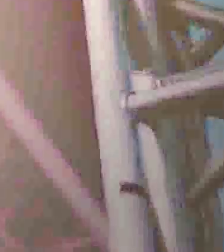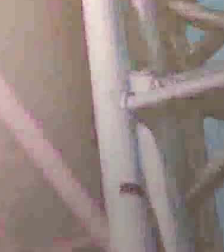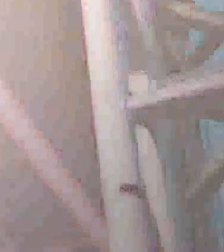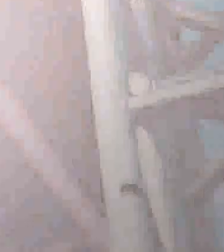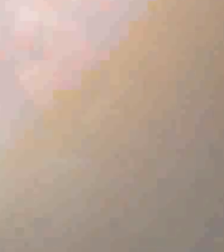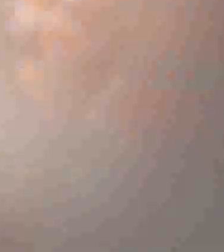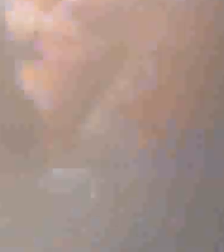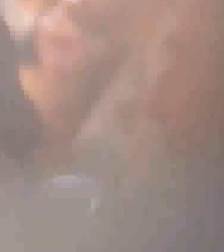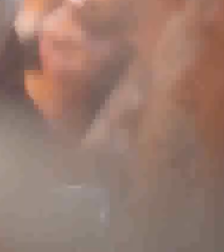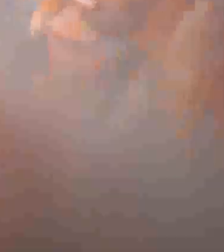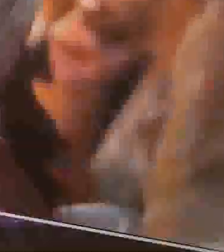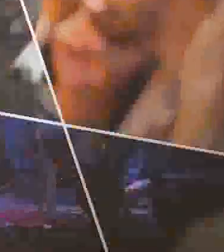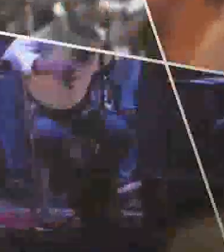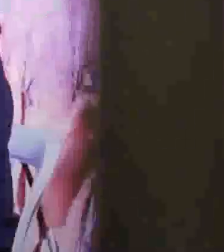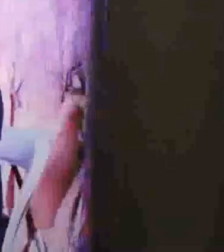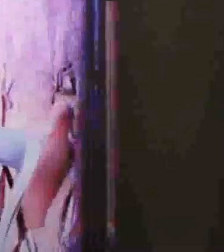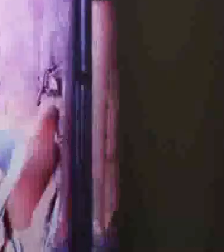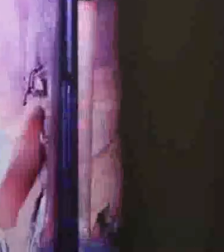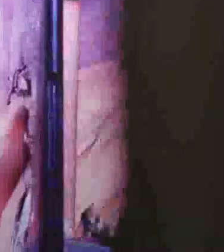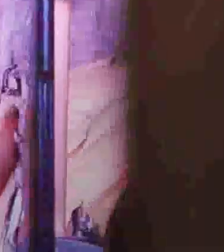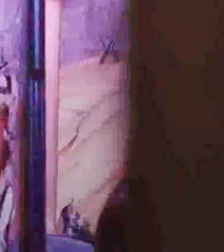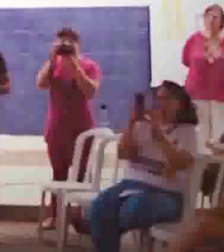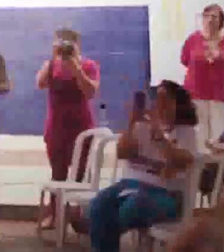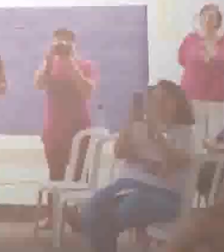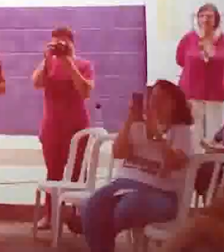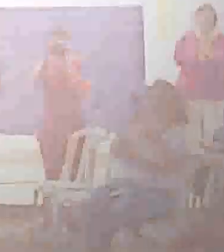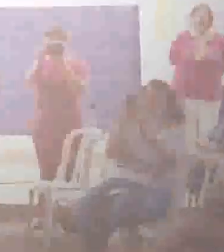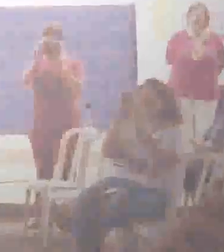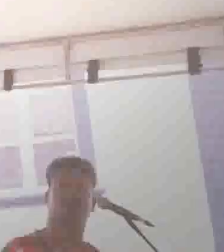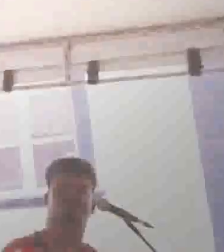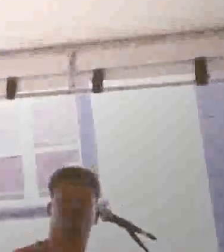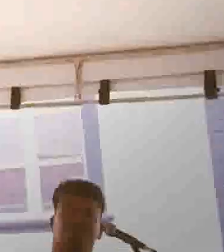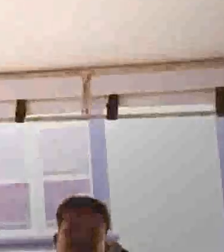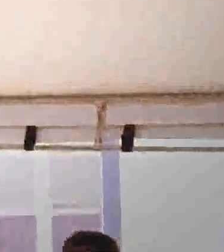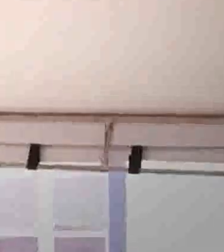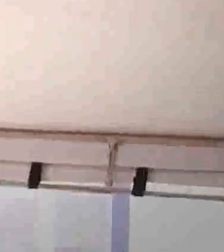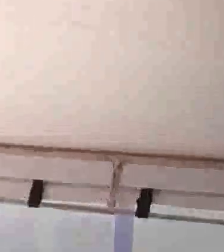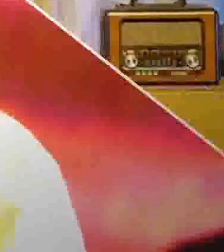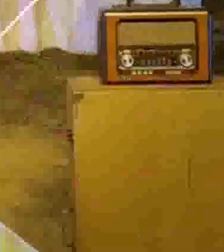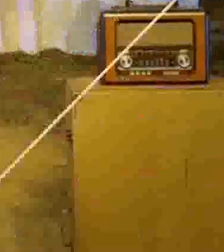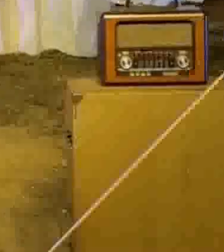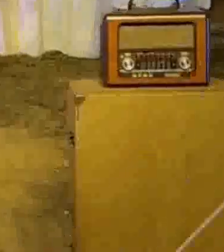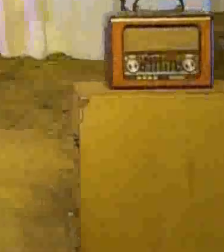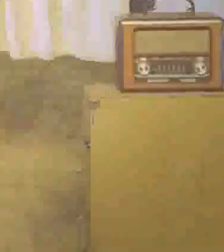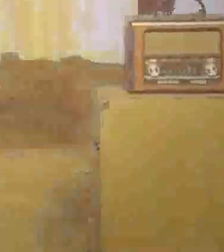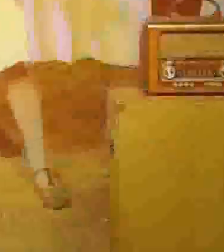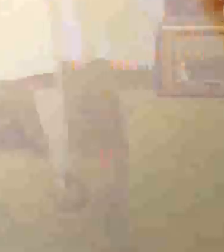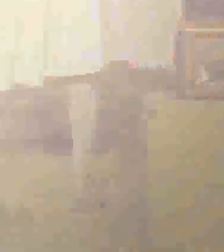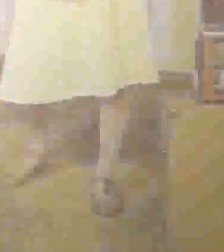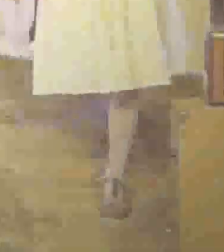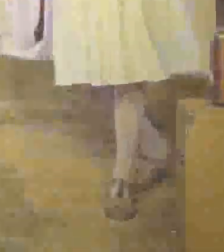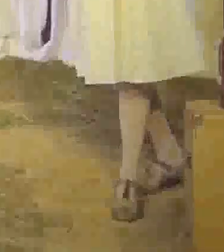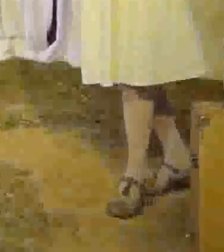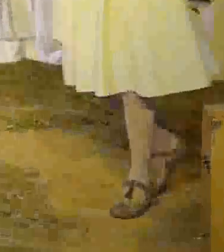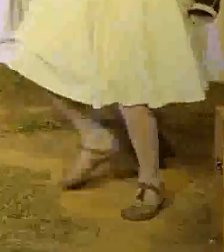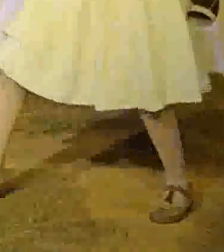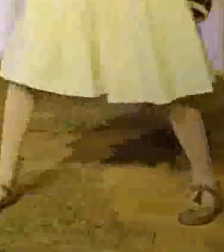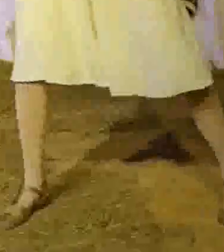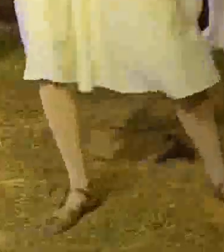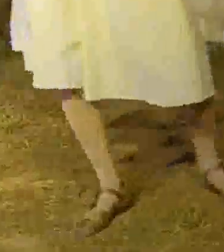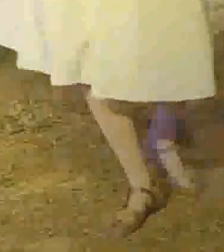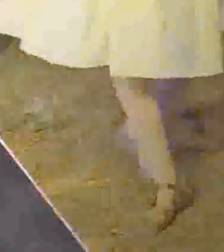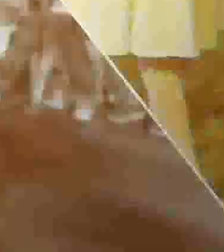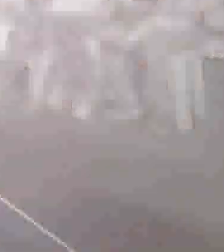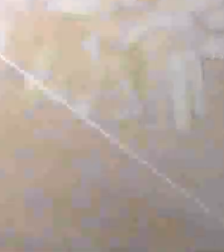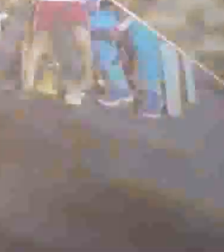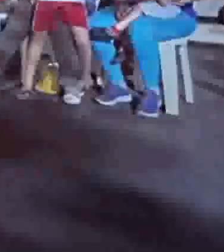literatura, integração. Para nós, além de um direito a ser assegurado, a cultura é um caminho possível para o desenvolvimento. Num retângulo preto escrito em